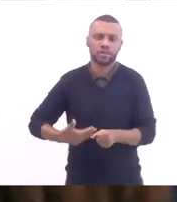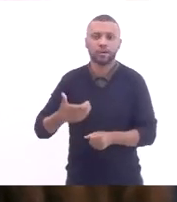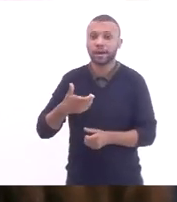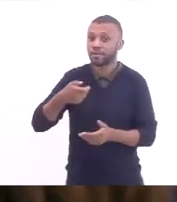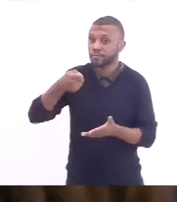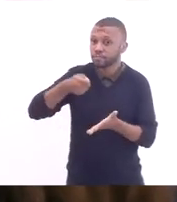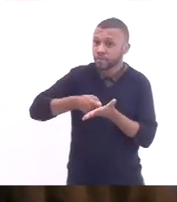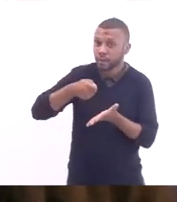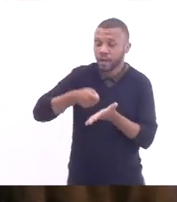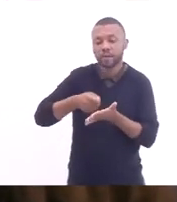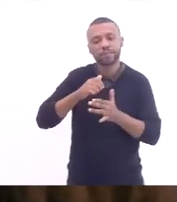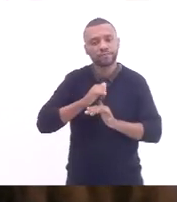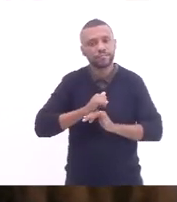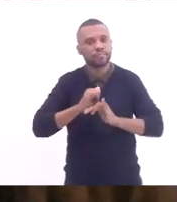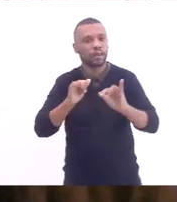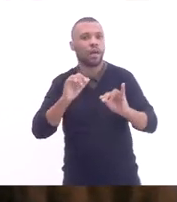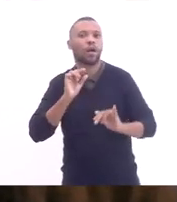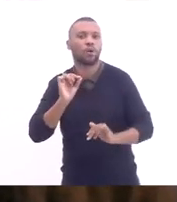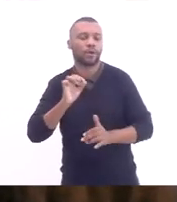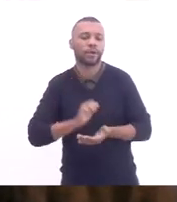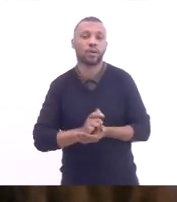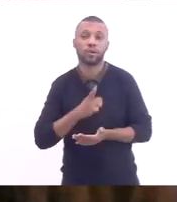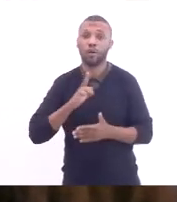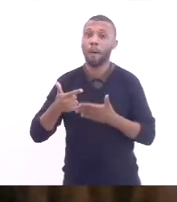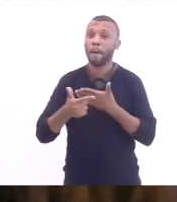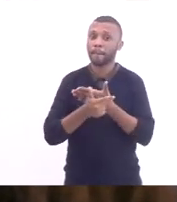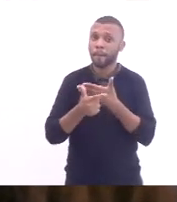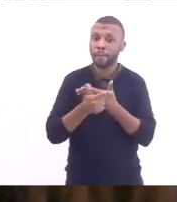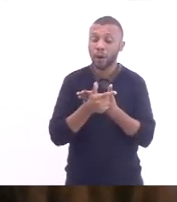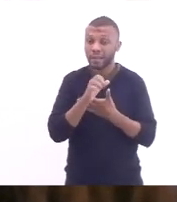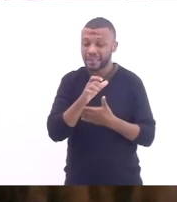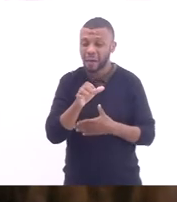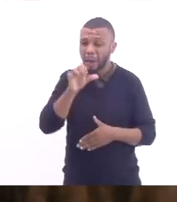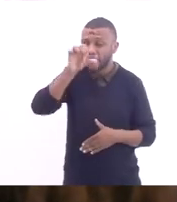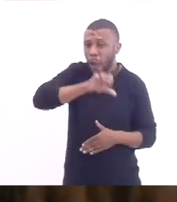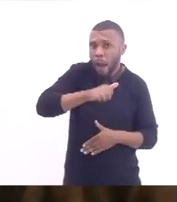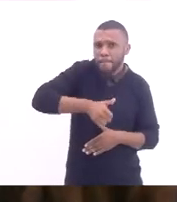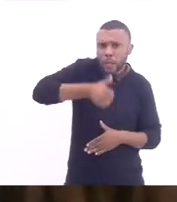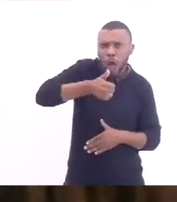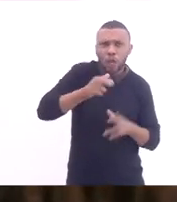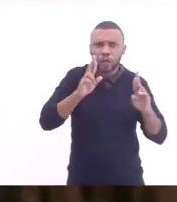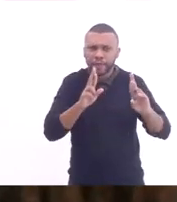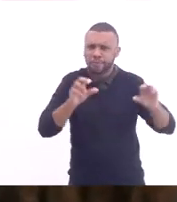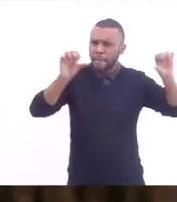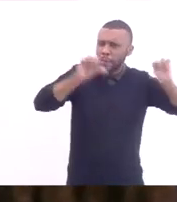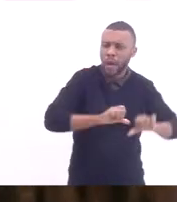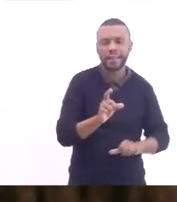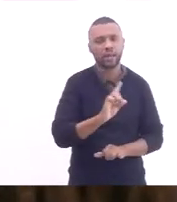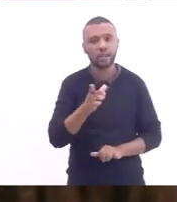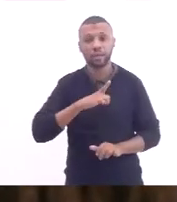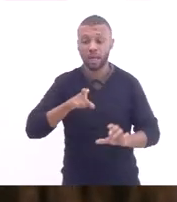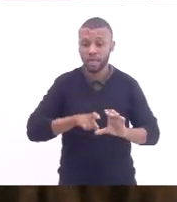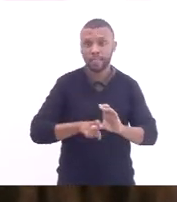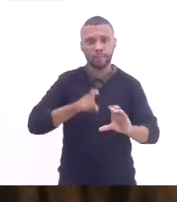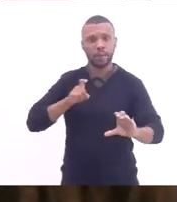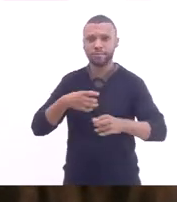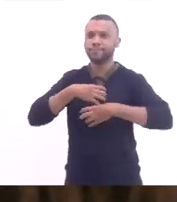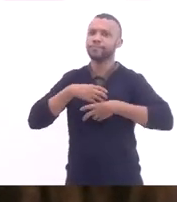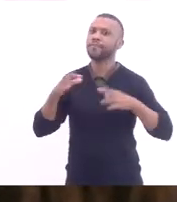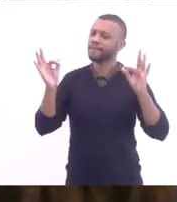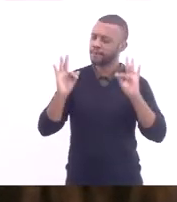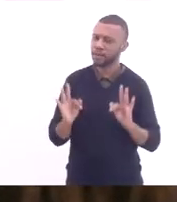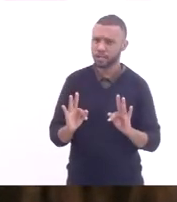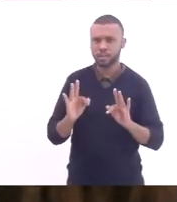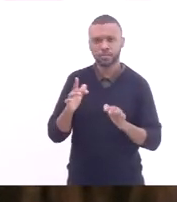não faço aqui nessa casa o papel de quanto pior, melhor. Pelo contrário, tenho independência e fico feliz que isso